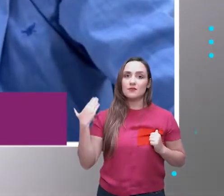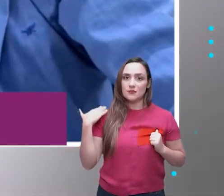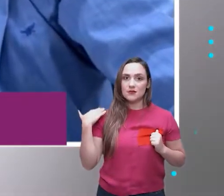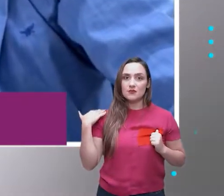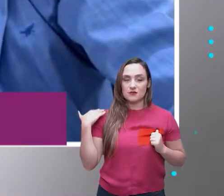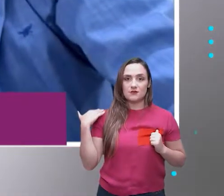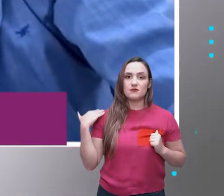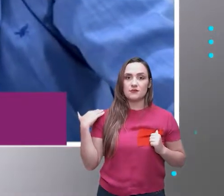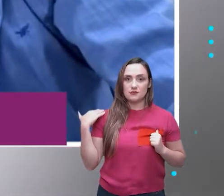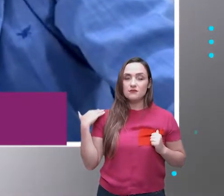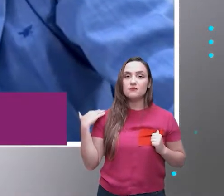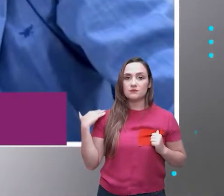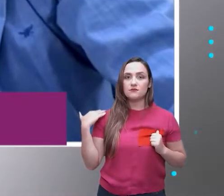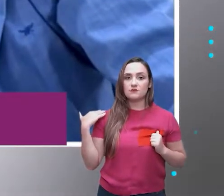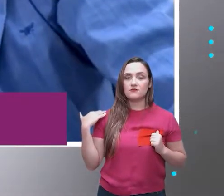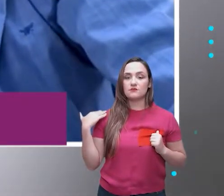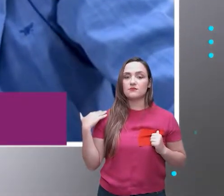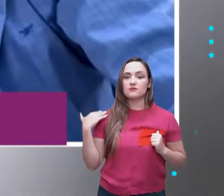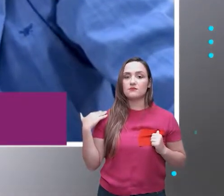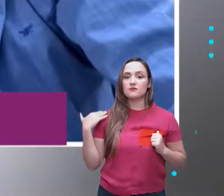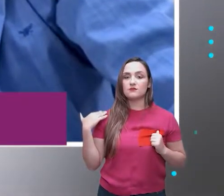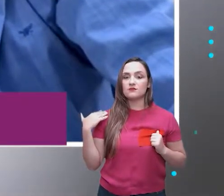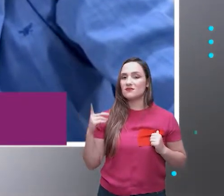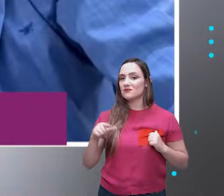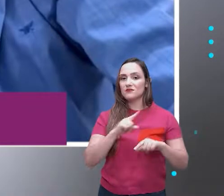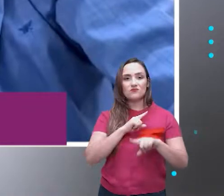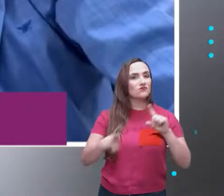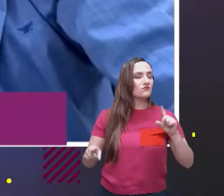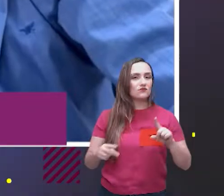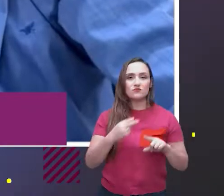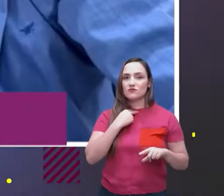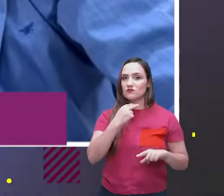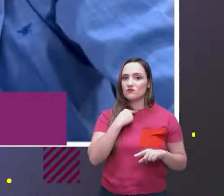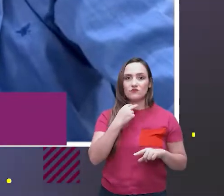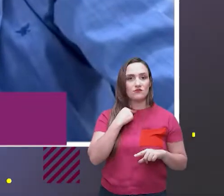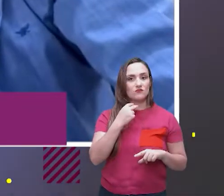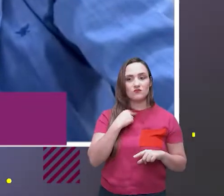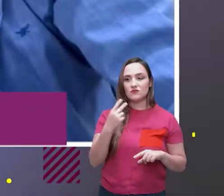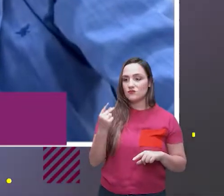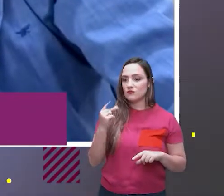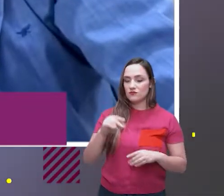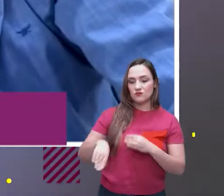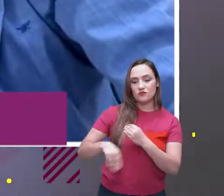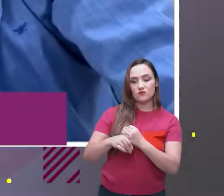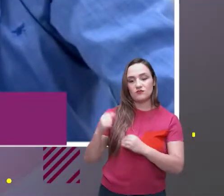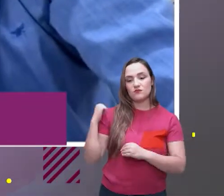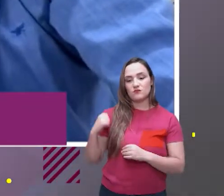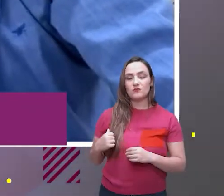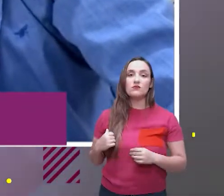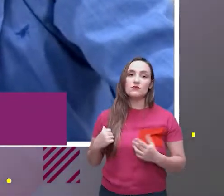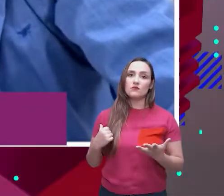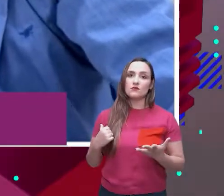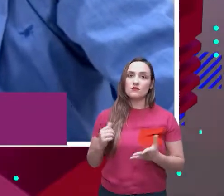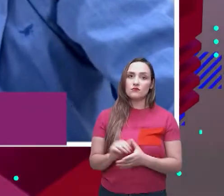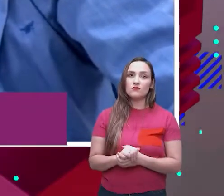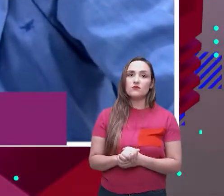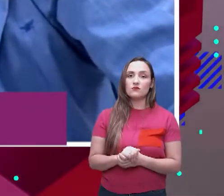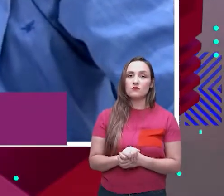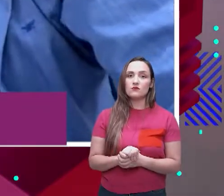antes, na lei, nessa mesma lei, mas na edição anterior, ele era proibido de receber a bolsa do Estado, que era um